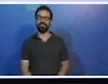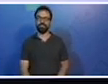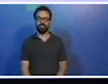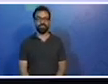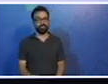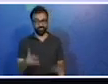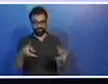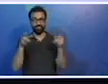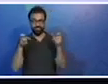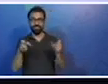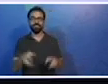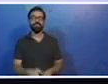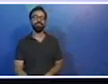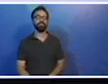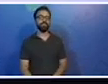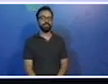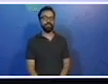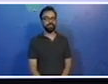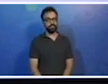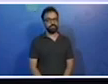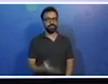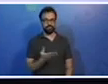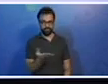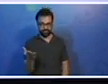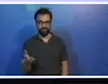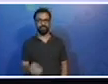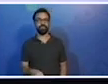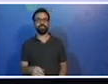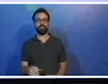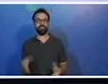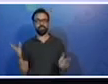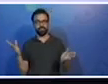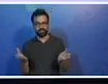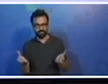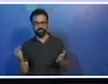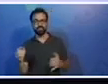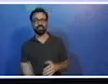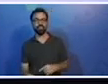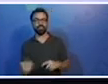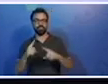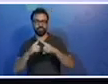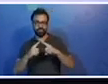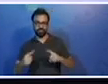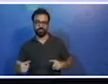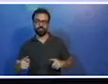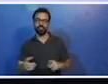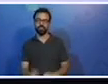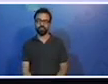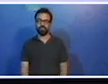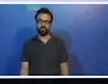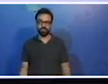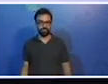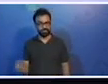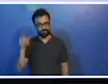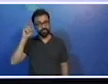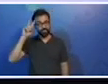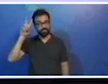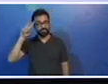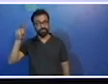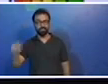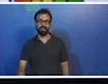dia? Então nós chamamos isso de presente simples em inglês. Tudo bem? Recordaram-se um